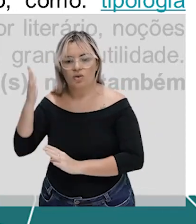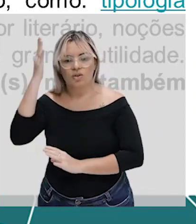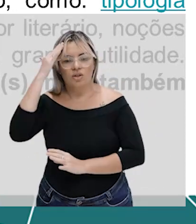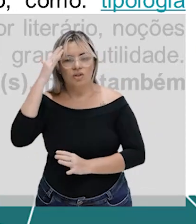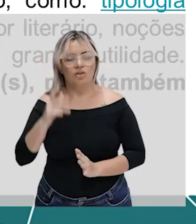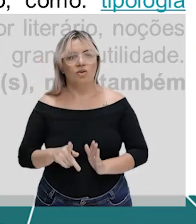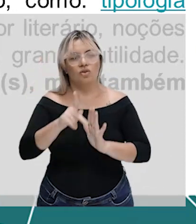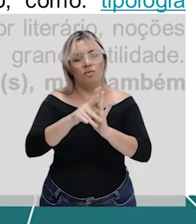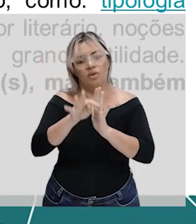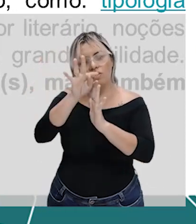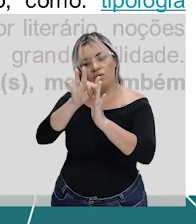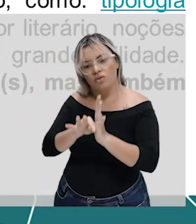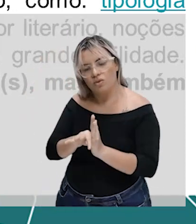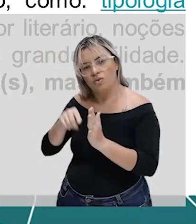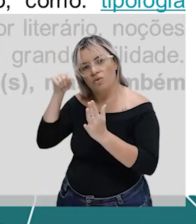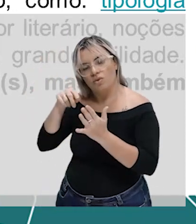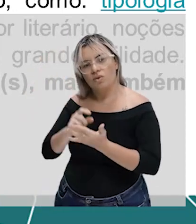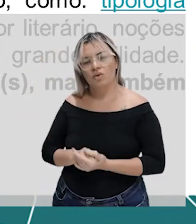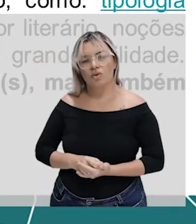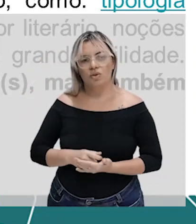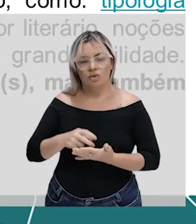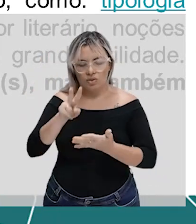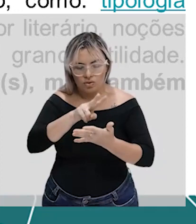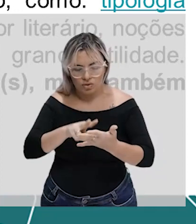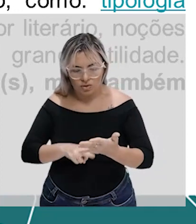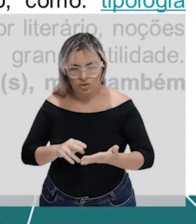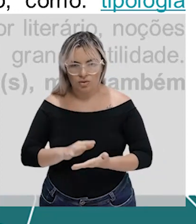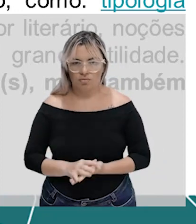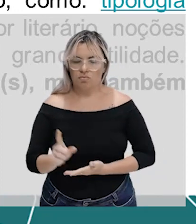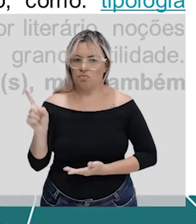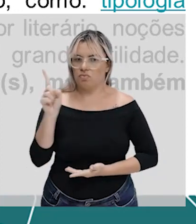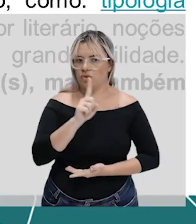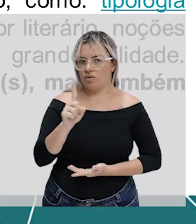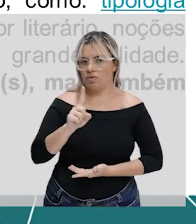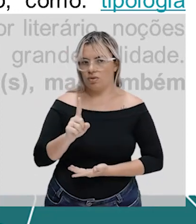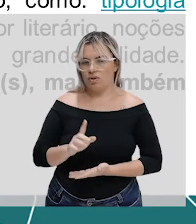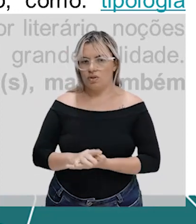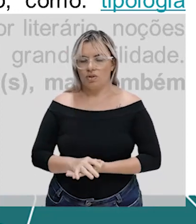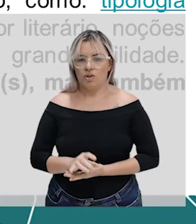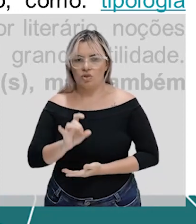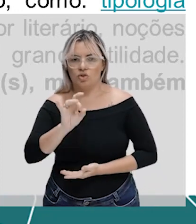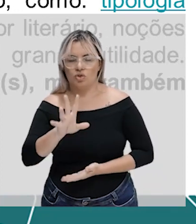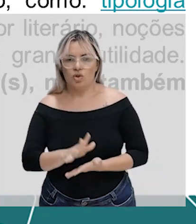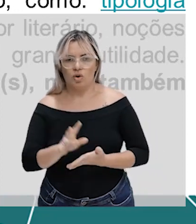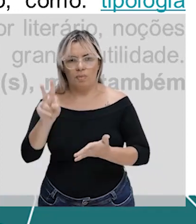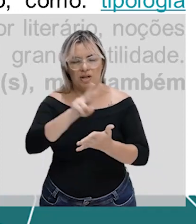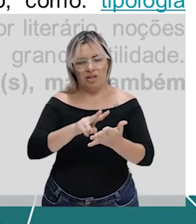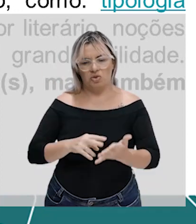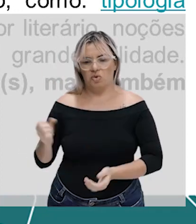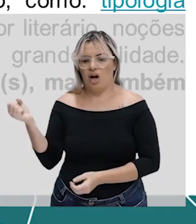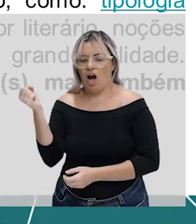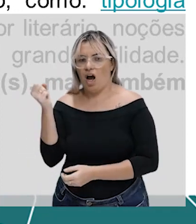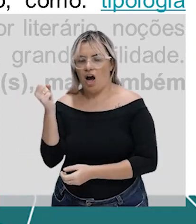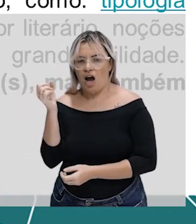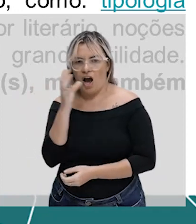texto. É isso que eu estou falando para vocês. Não adianta fazer uma leitura rápida, né? Você não pode fazer,